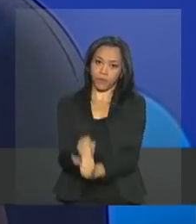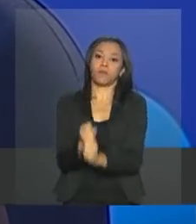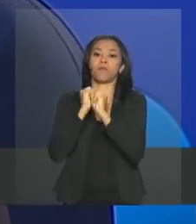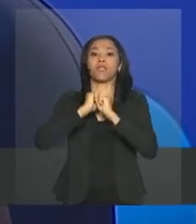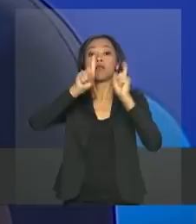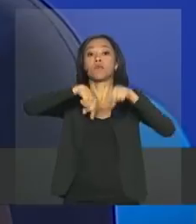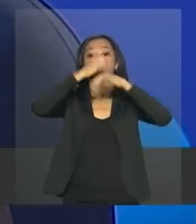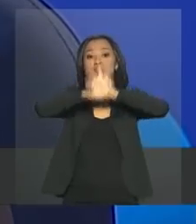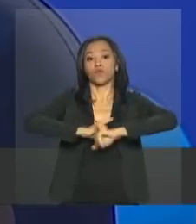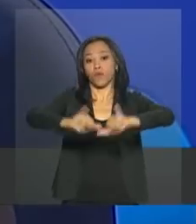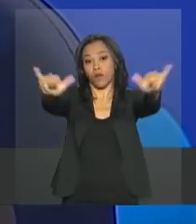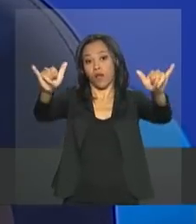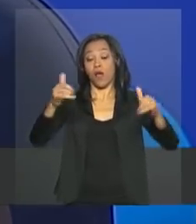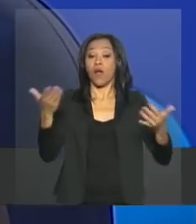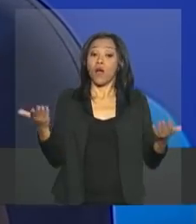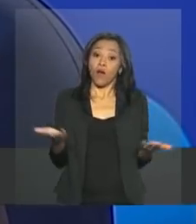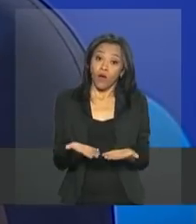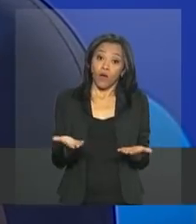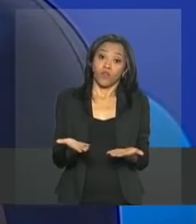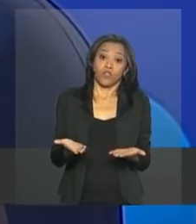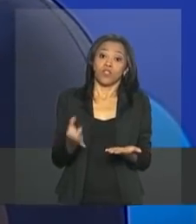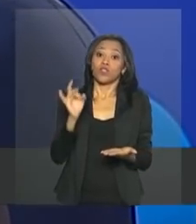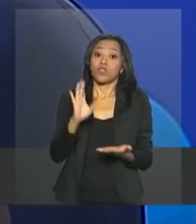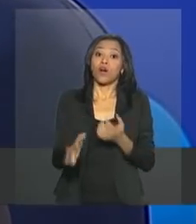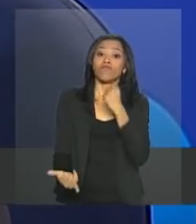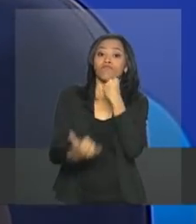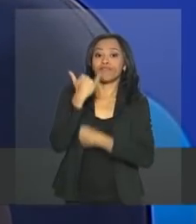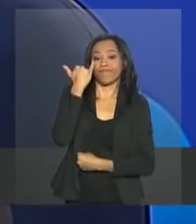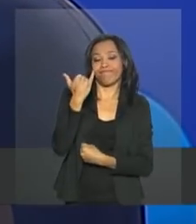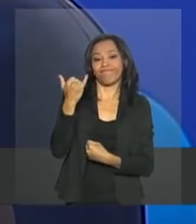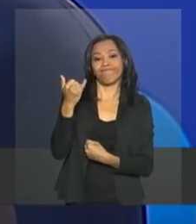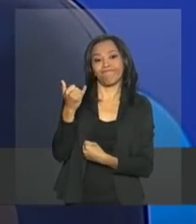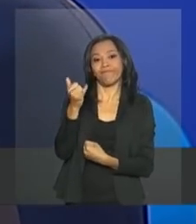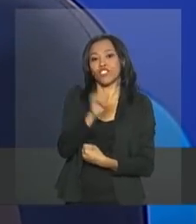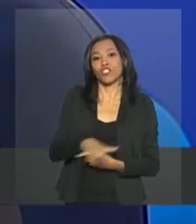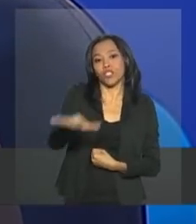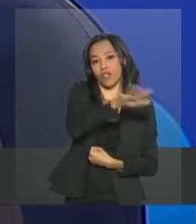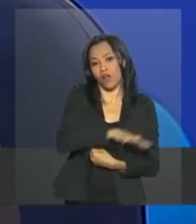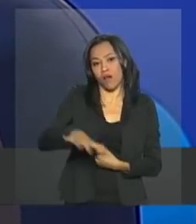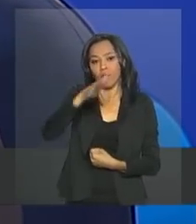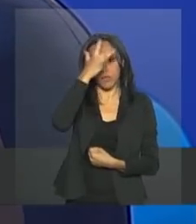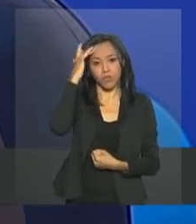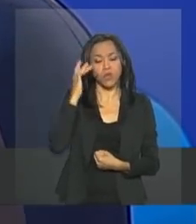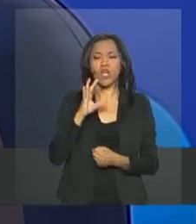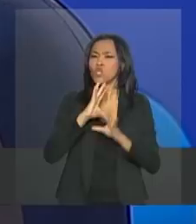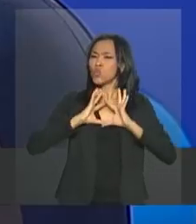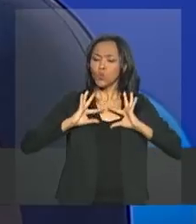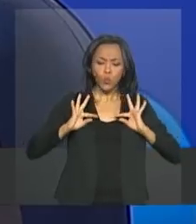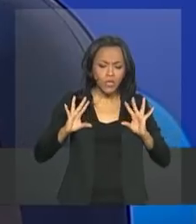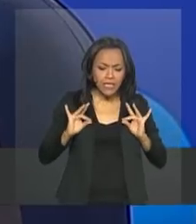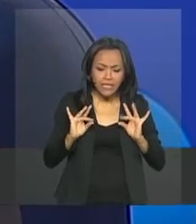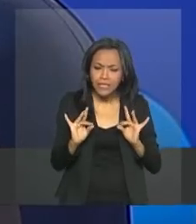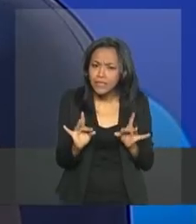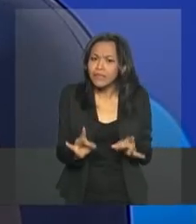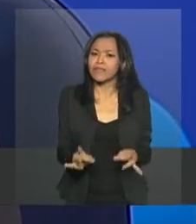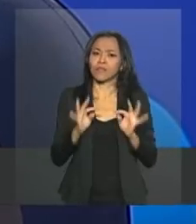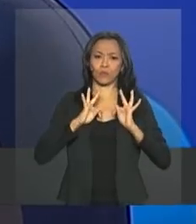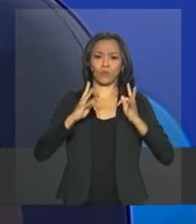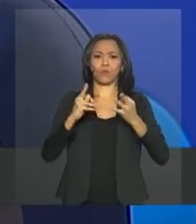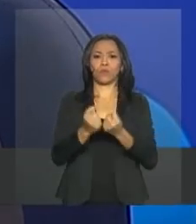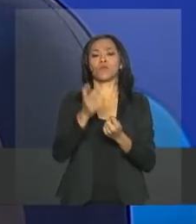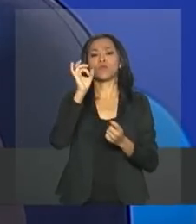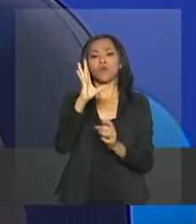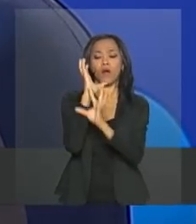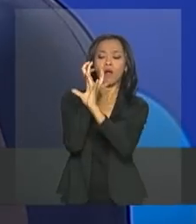só temos o regime outro dos ausentes é de maneira geral a taxa completa ela só vai poder ser